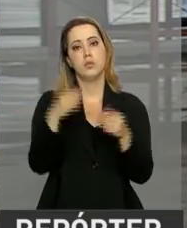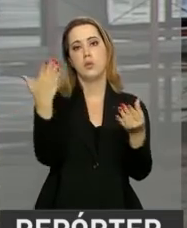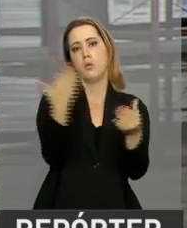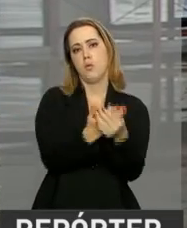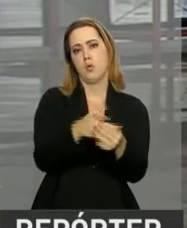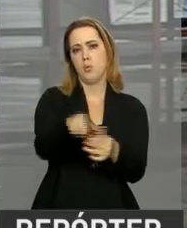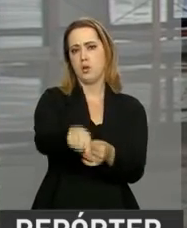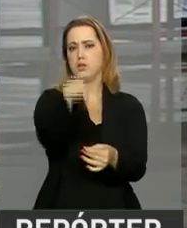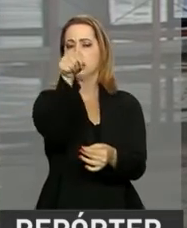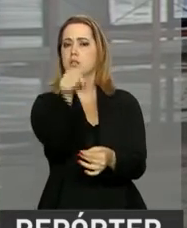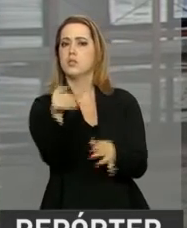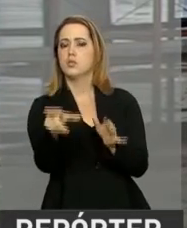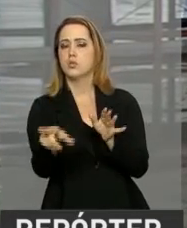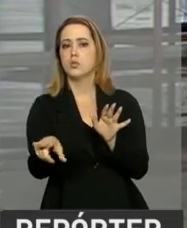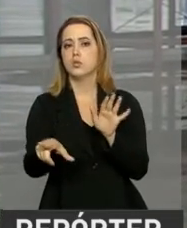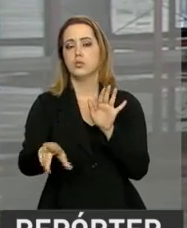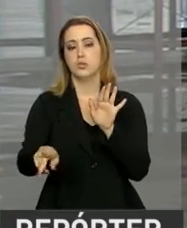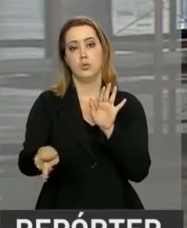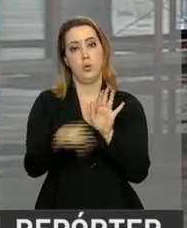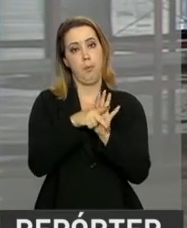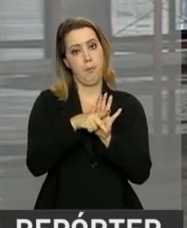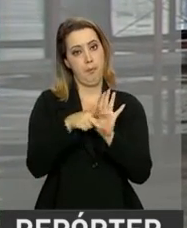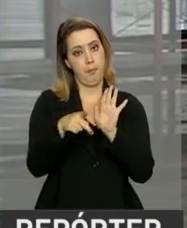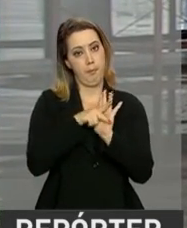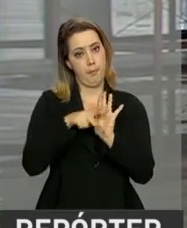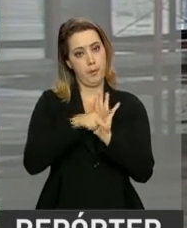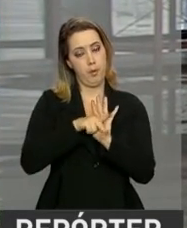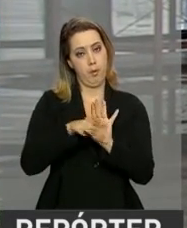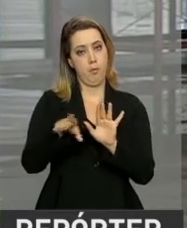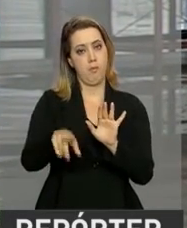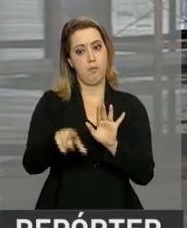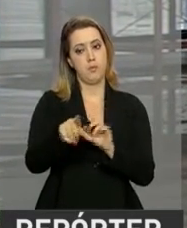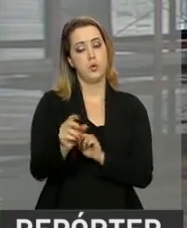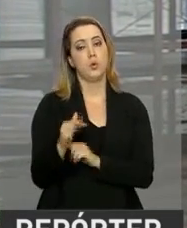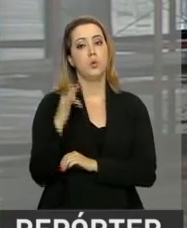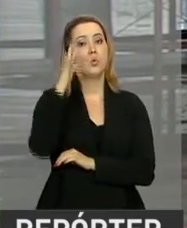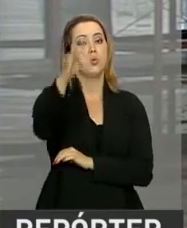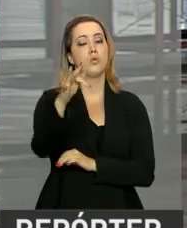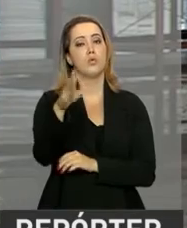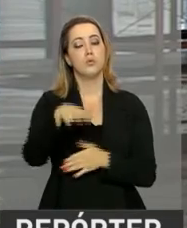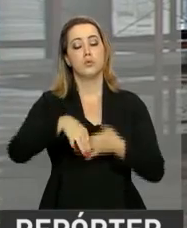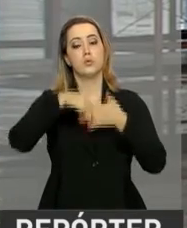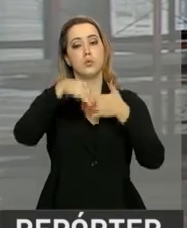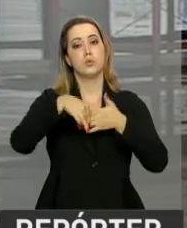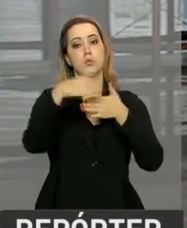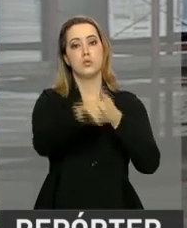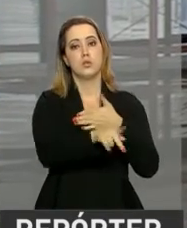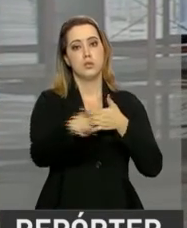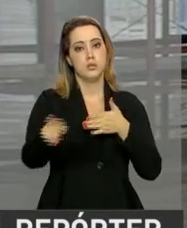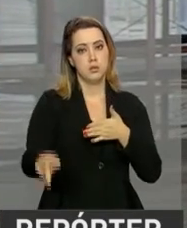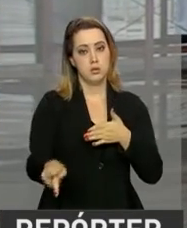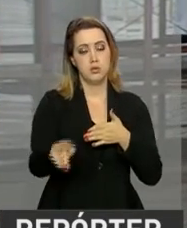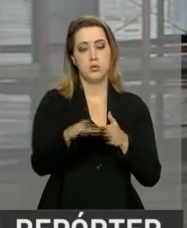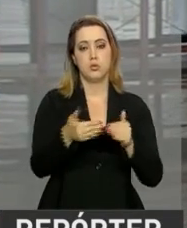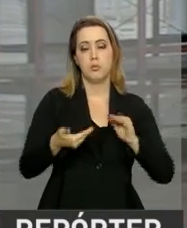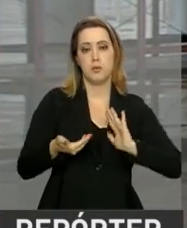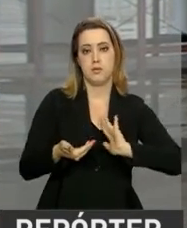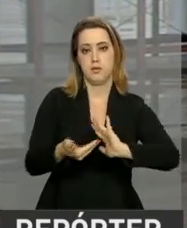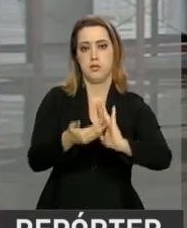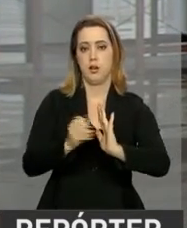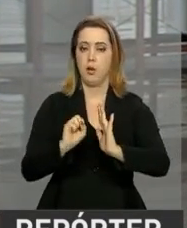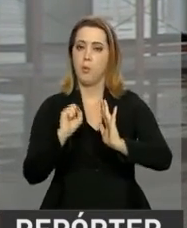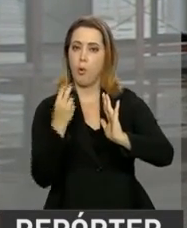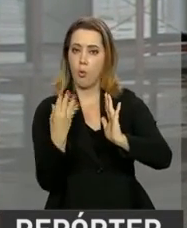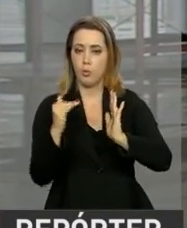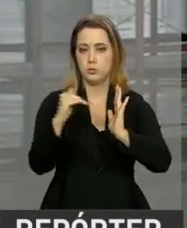escolha e eleição dos futuros presidentes da câmara e do senado segundo o porta voz o governo do presidente michel temer